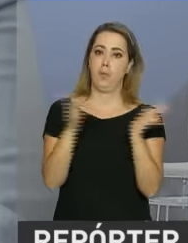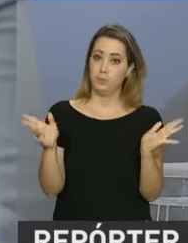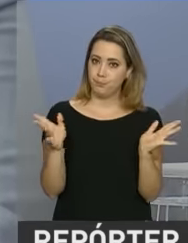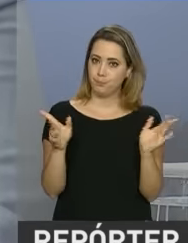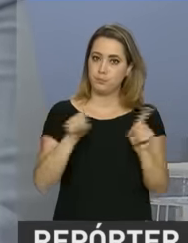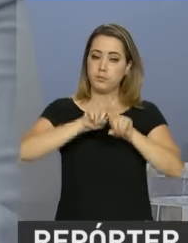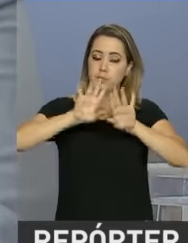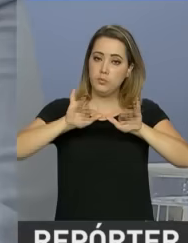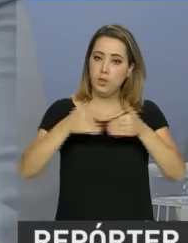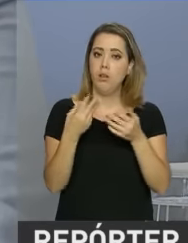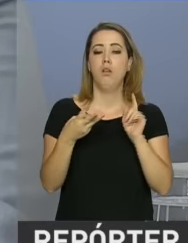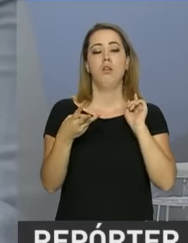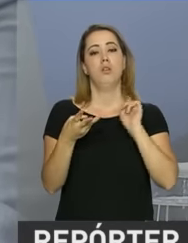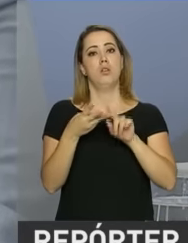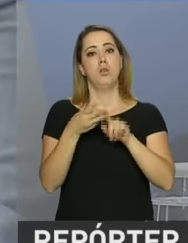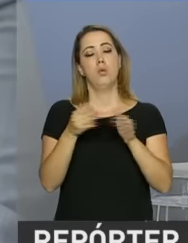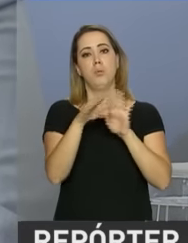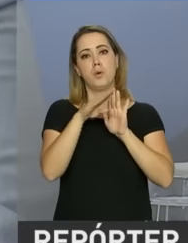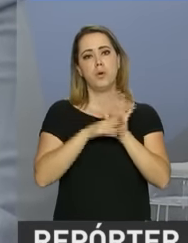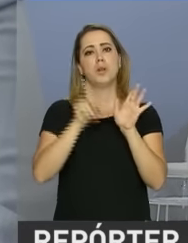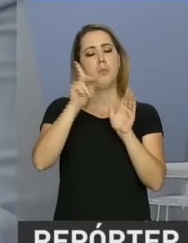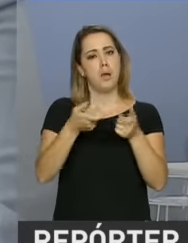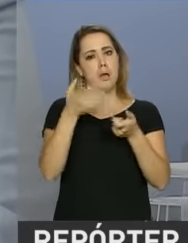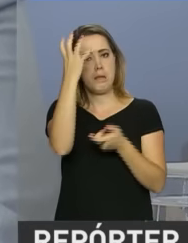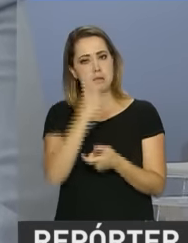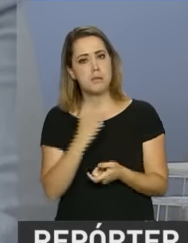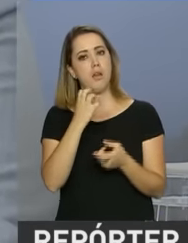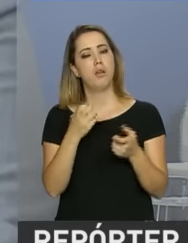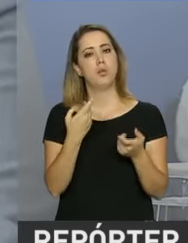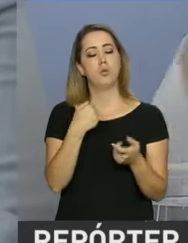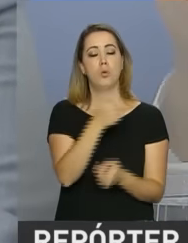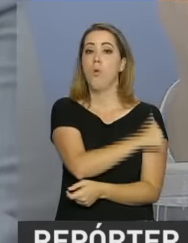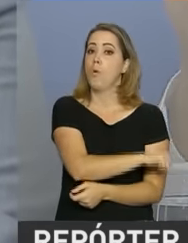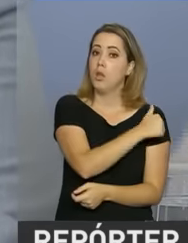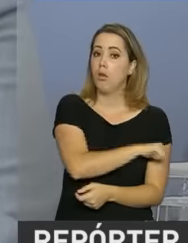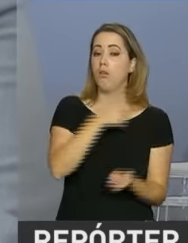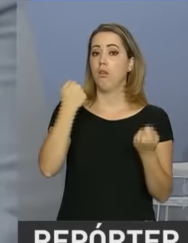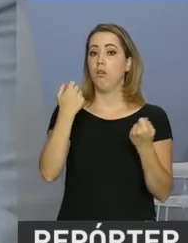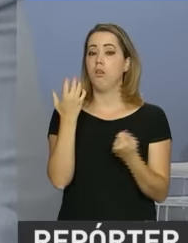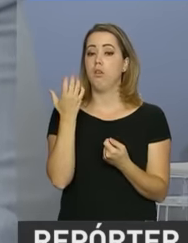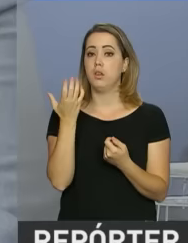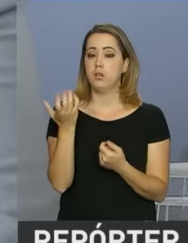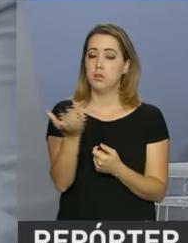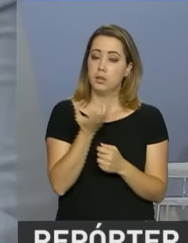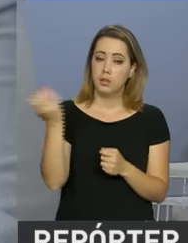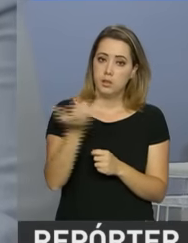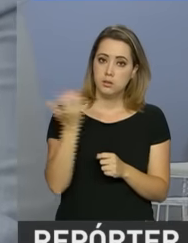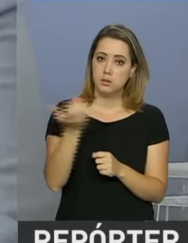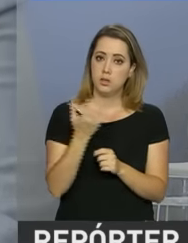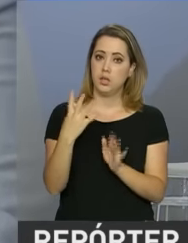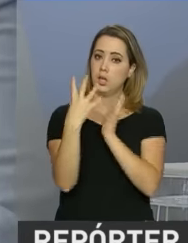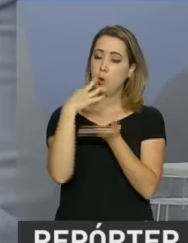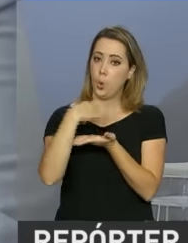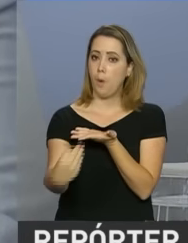programa é um programa rigoroso em que os estados o estado do Rio no caso ou outros que queiram se candidatar a